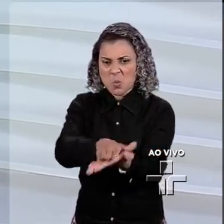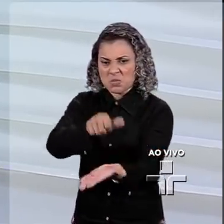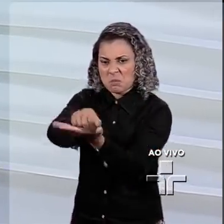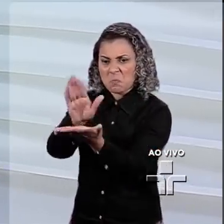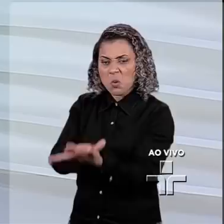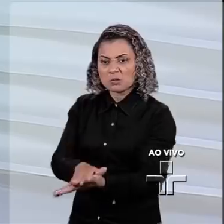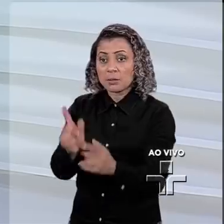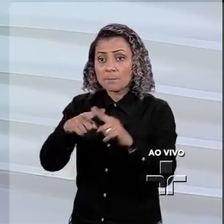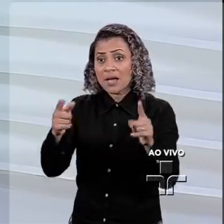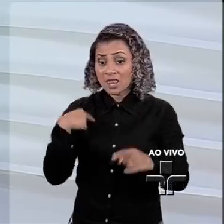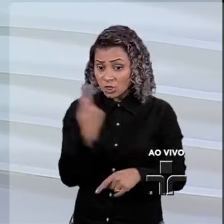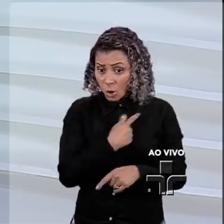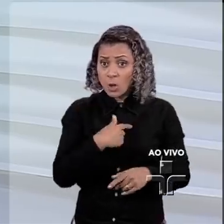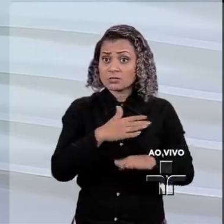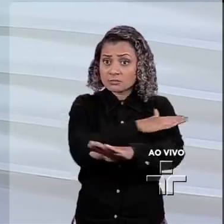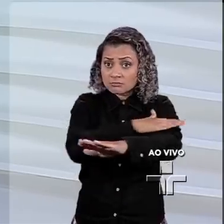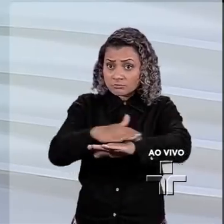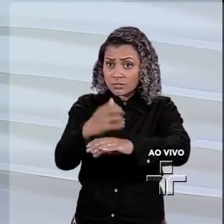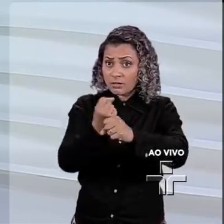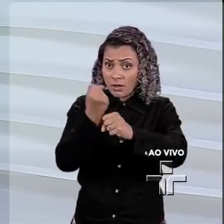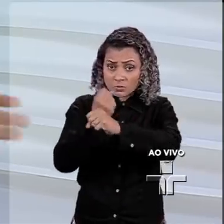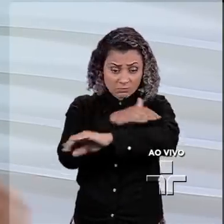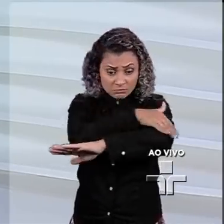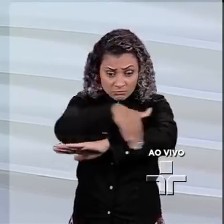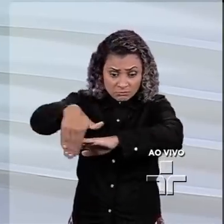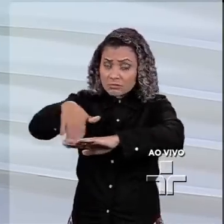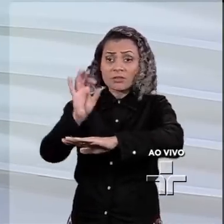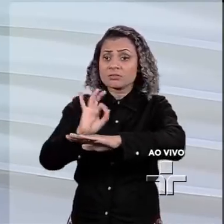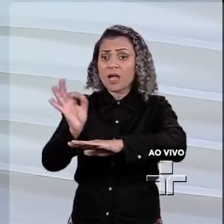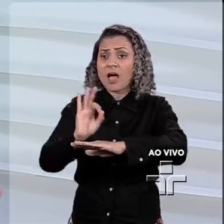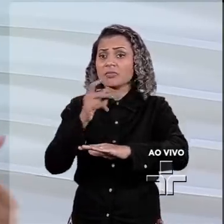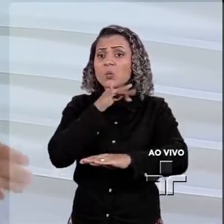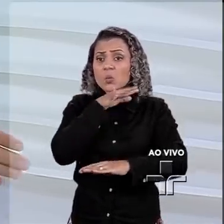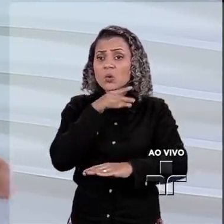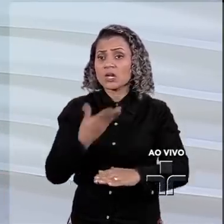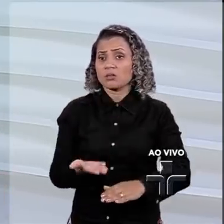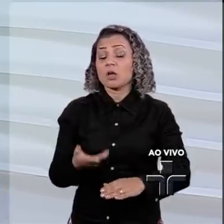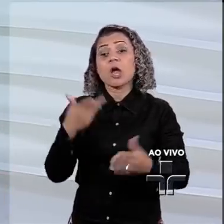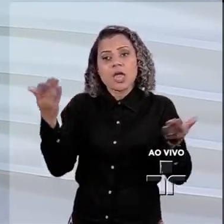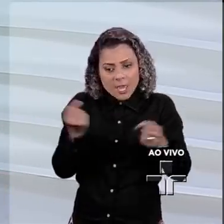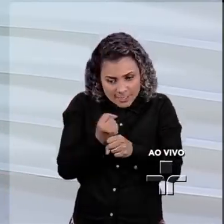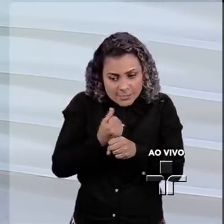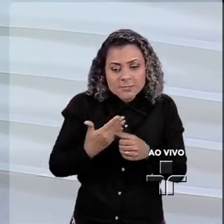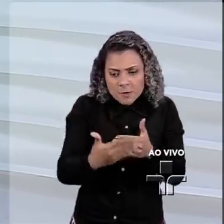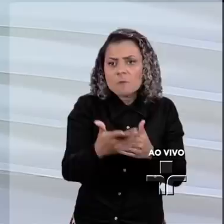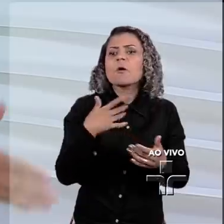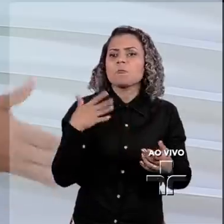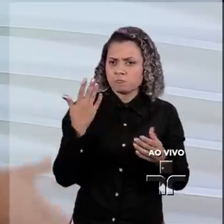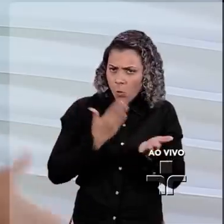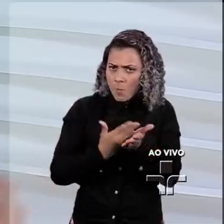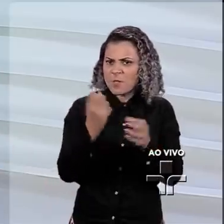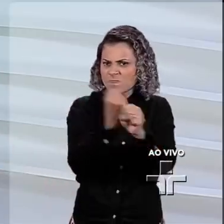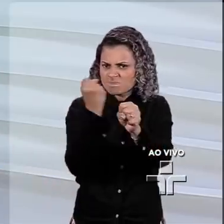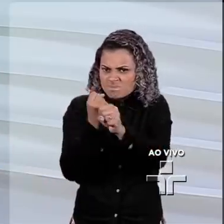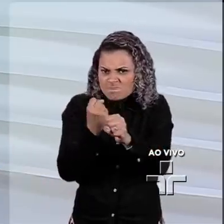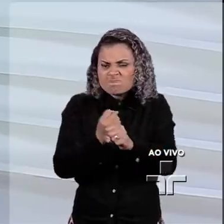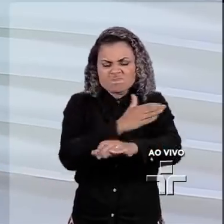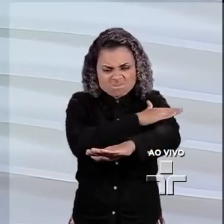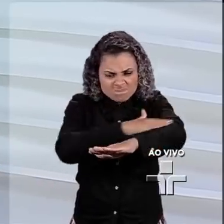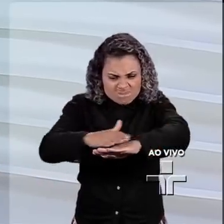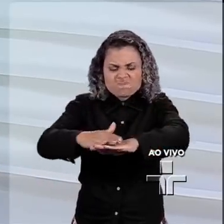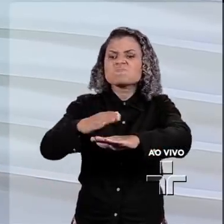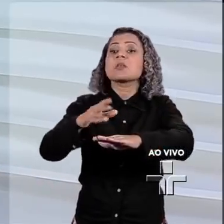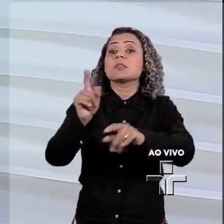calçadas estão em bom estado de uso. Então, esse ano nós vamos intensificar na construção de calçadas e na fiscalização